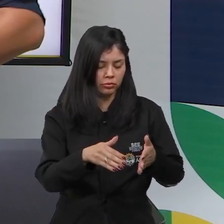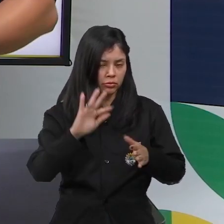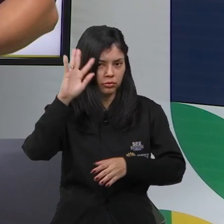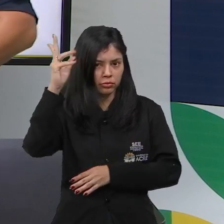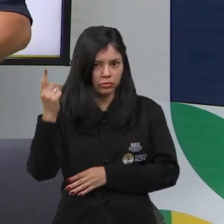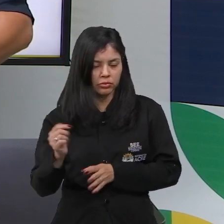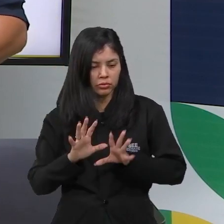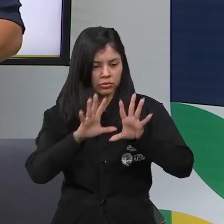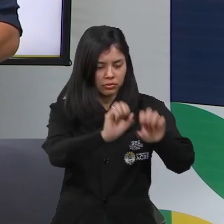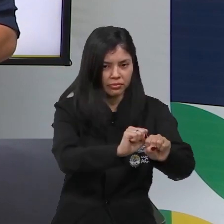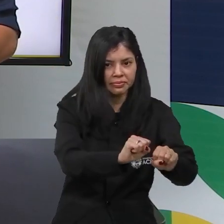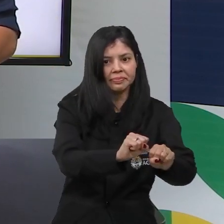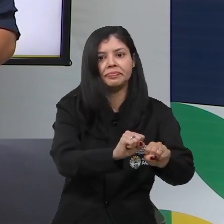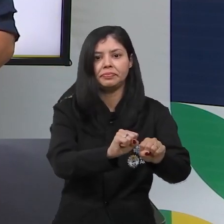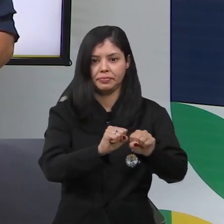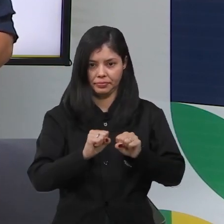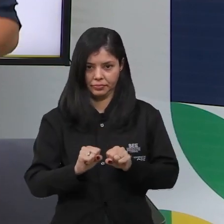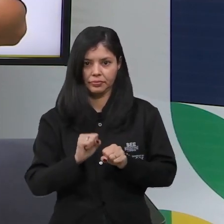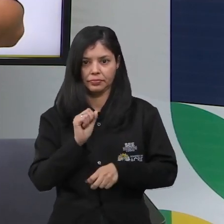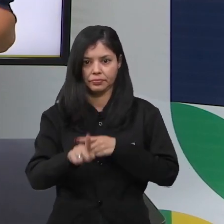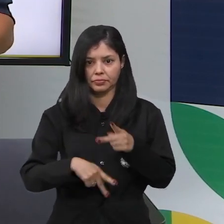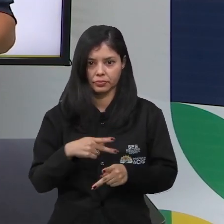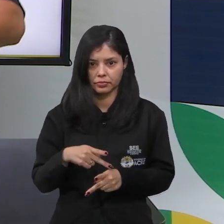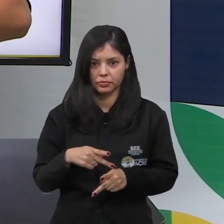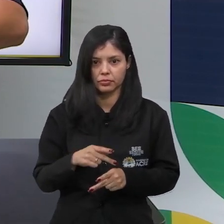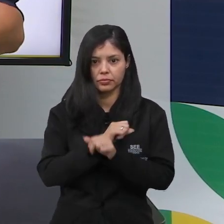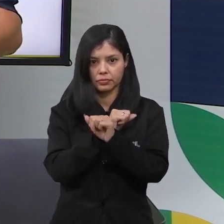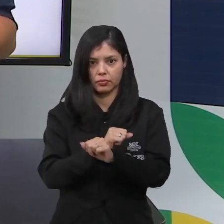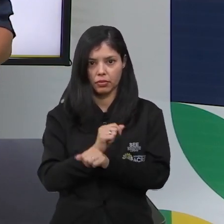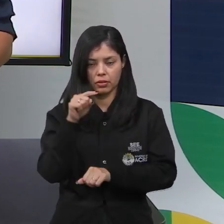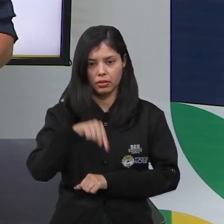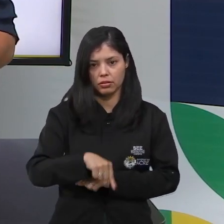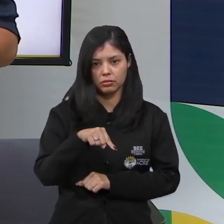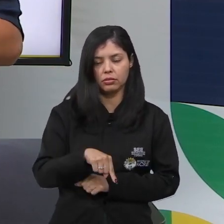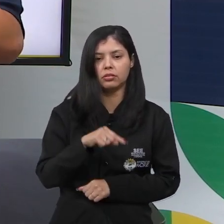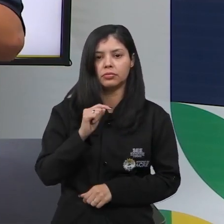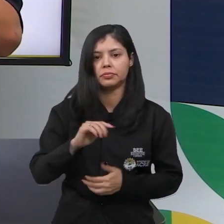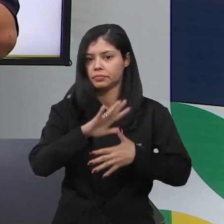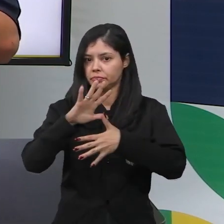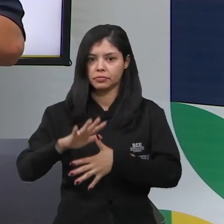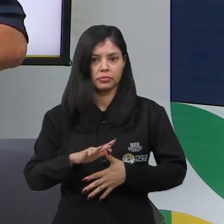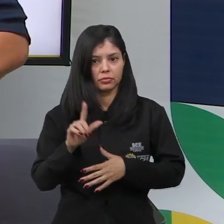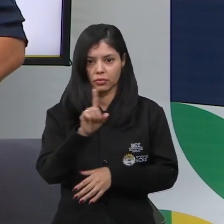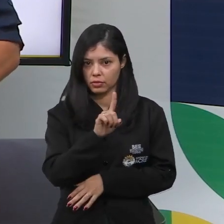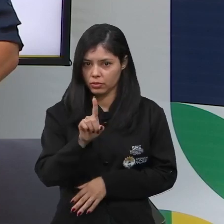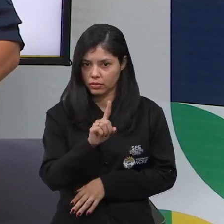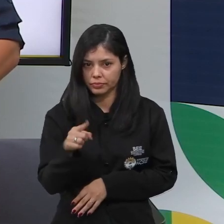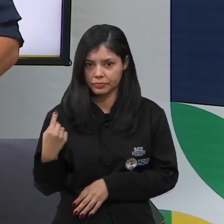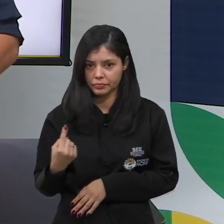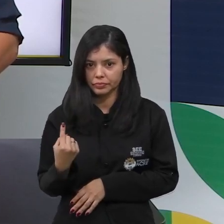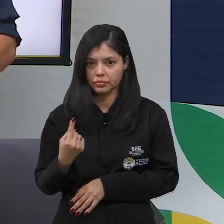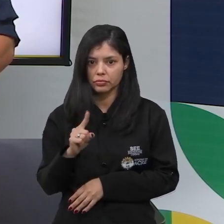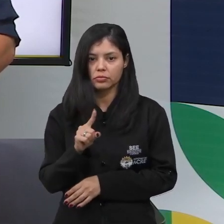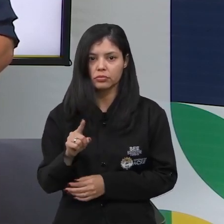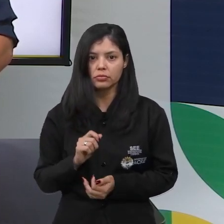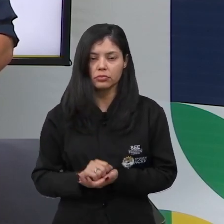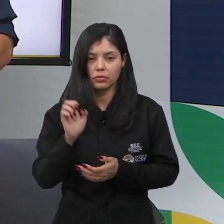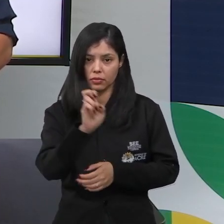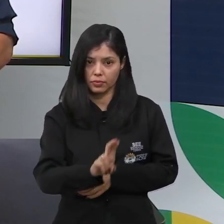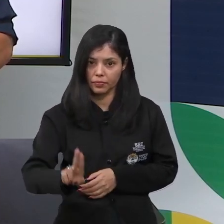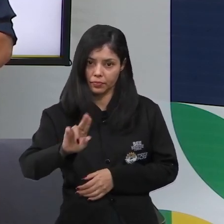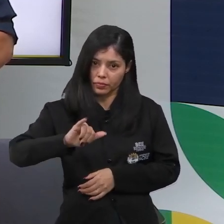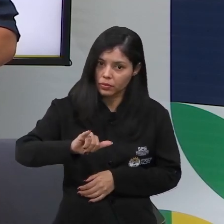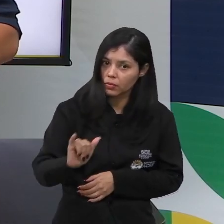África e capturando um povo para escravizar e trazer para a América, não era só essa única forma, não. Os europeus